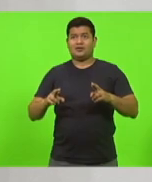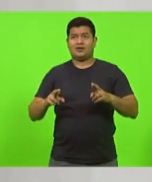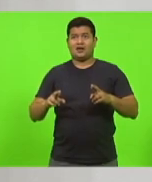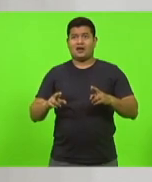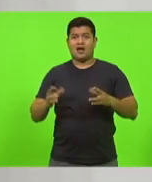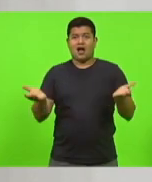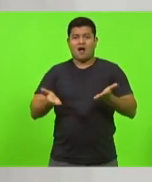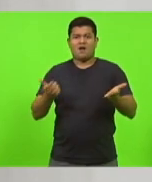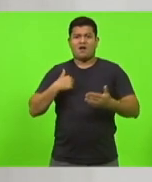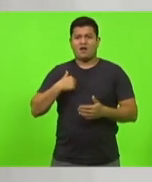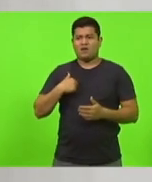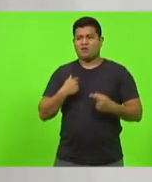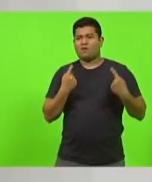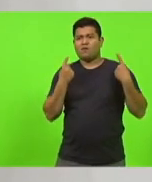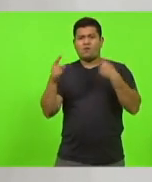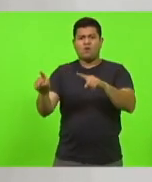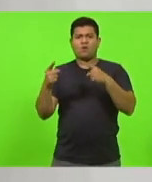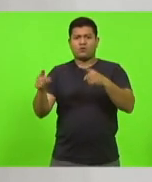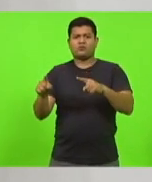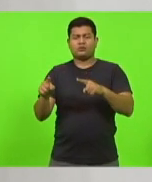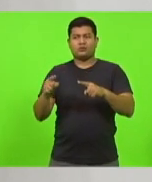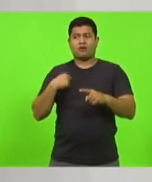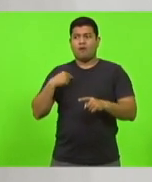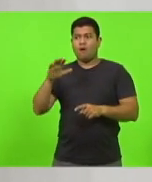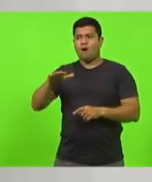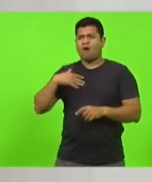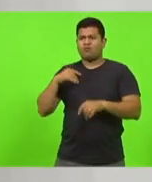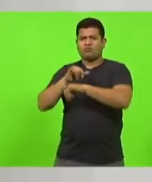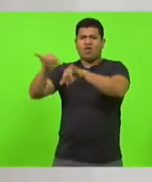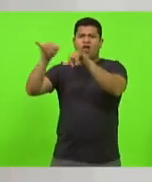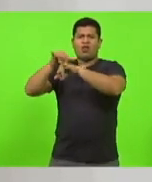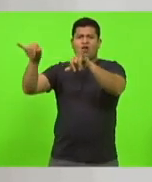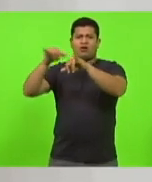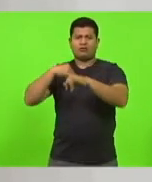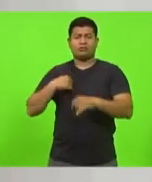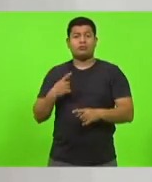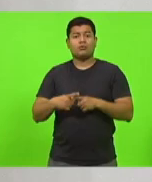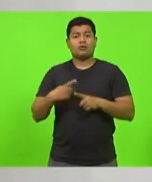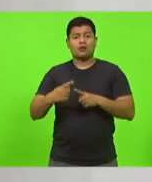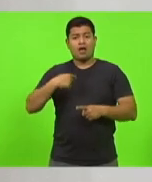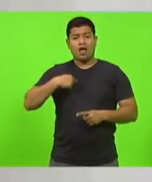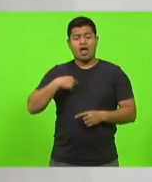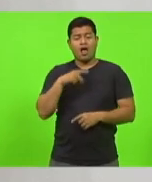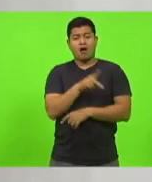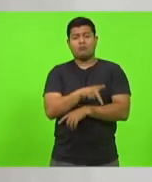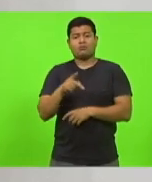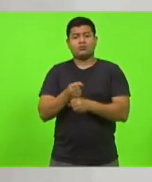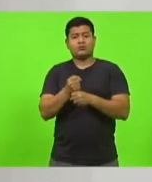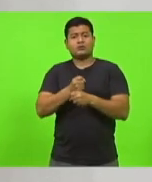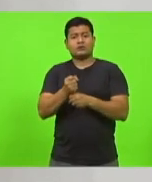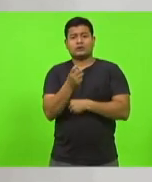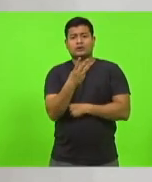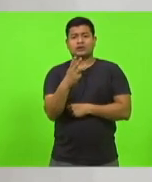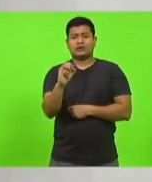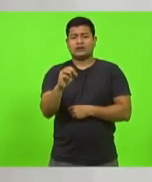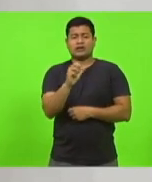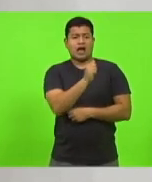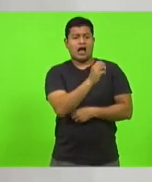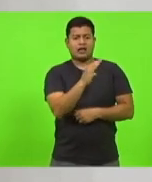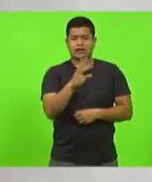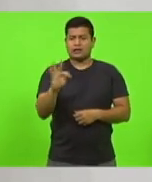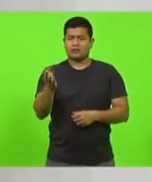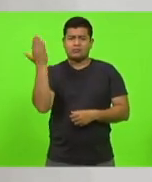galera. Porque eu sou professora há mais de 30 anos. Fui ACT,